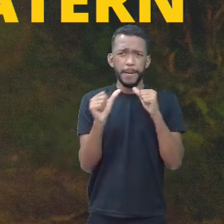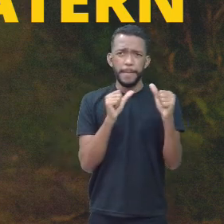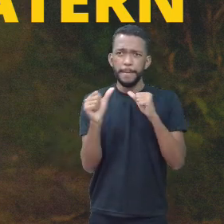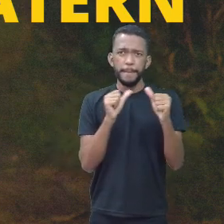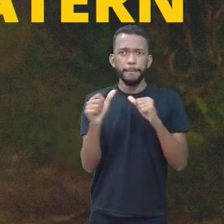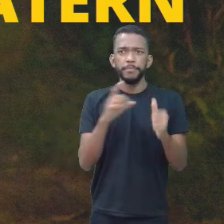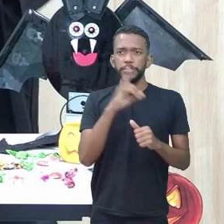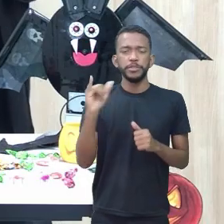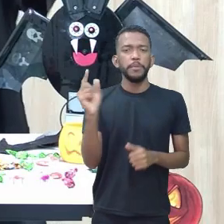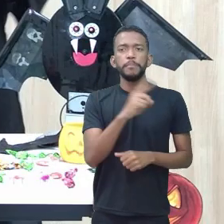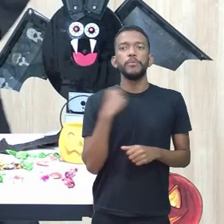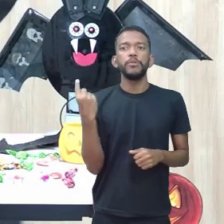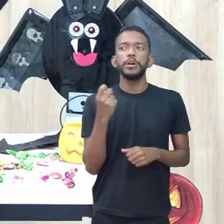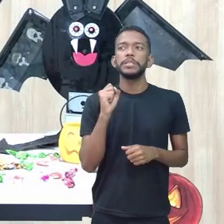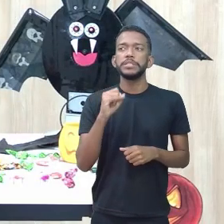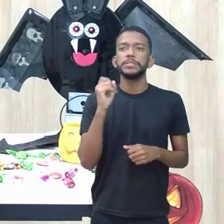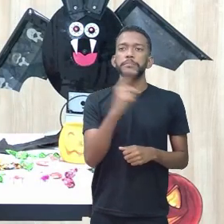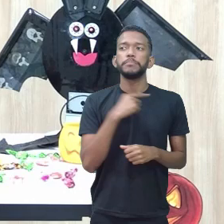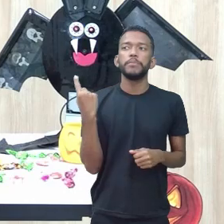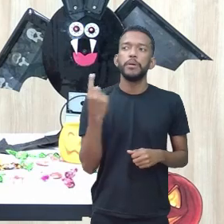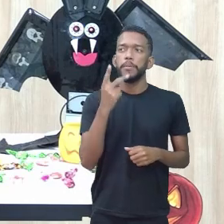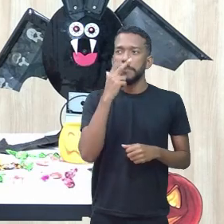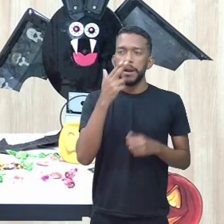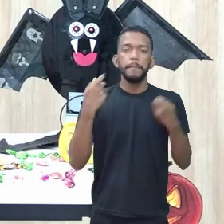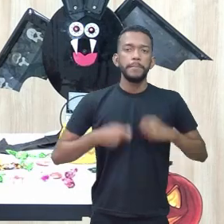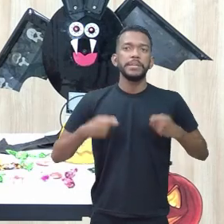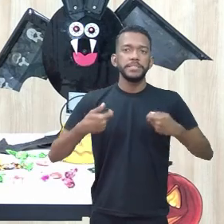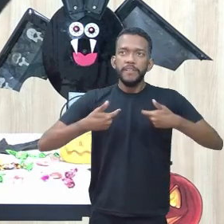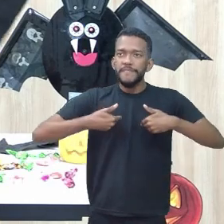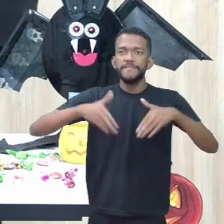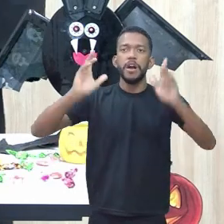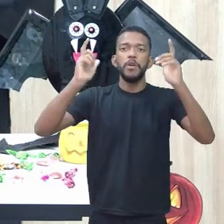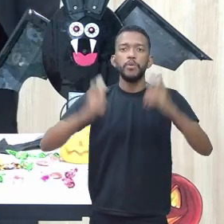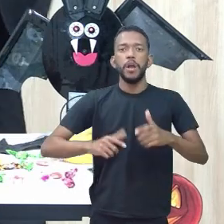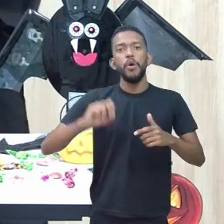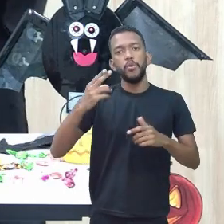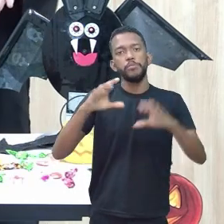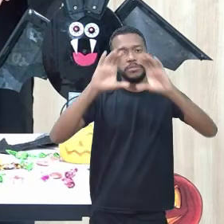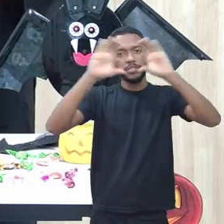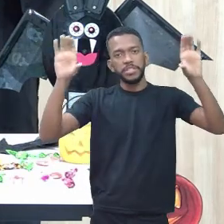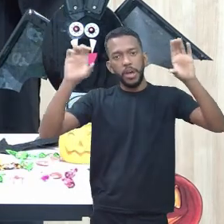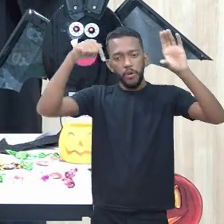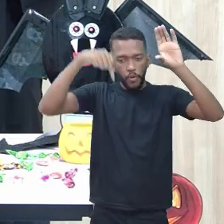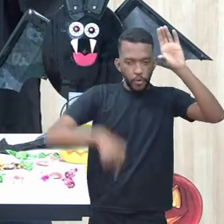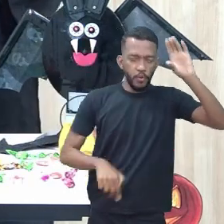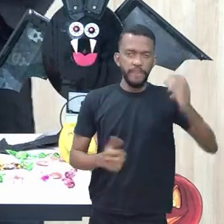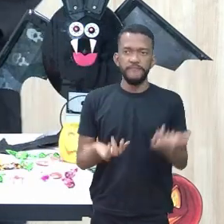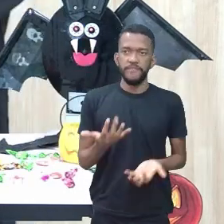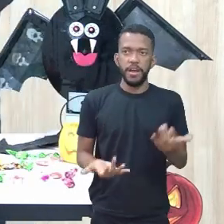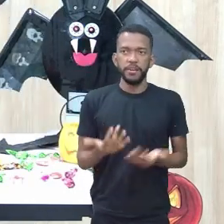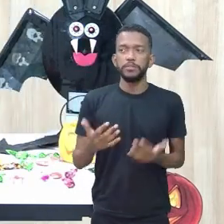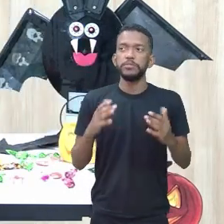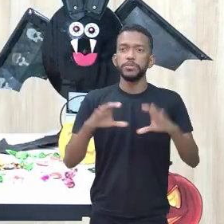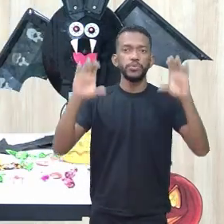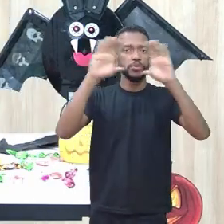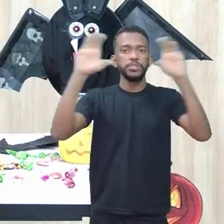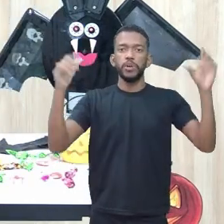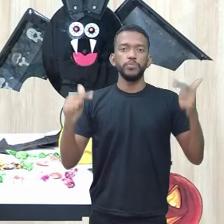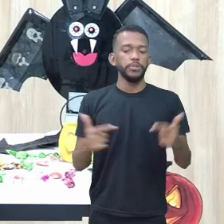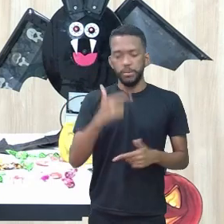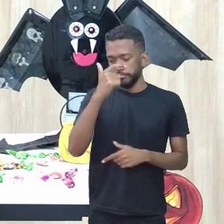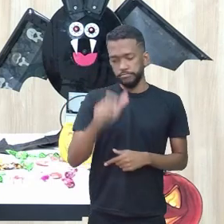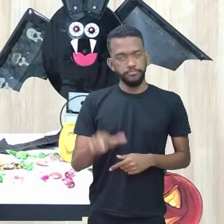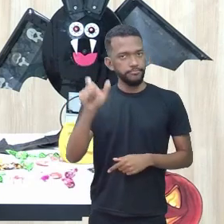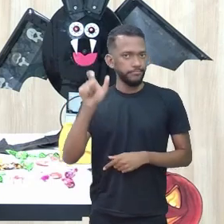que um dia ele morreu. E quando morre, a gente tem uma cultura de que tem que ir para algum lugar. Ou vai para o céu, ou vai para o inferno. Bem, no céu não tinha lugar para